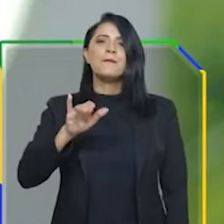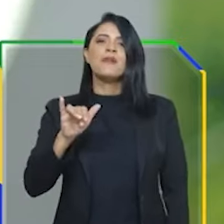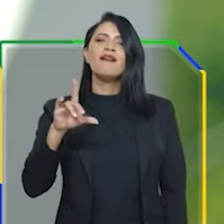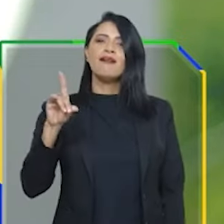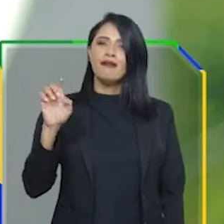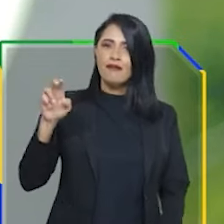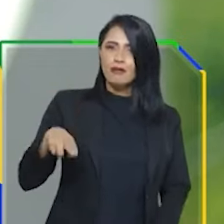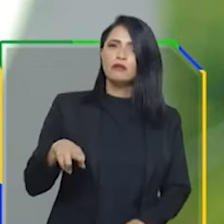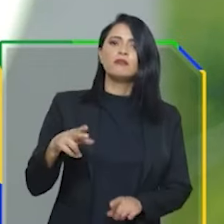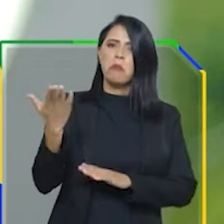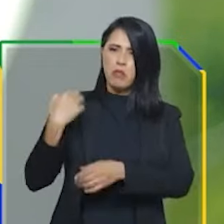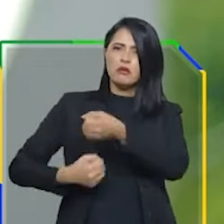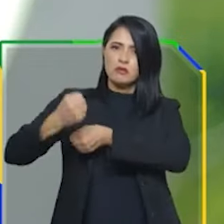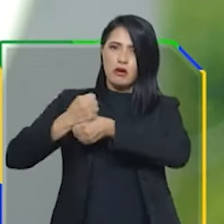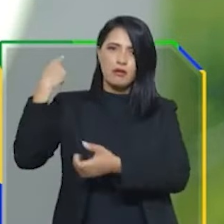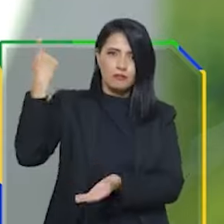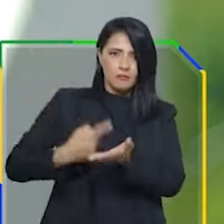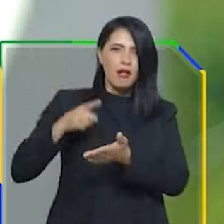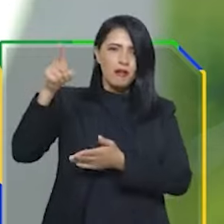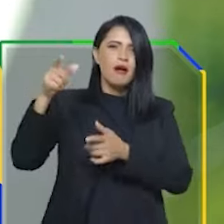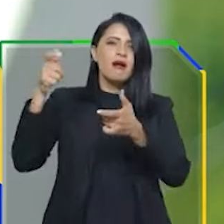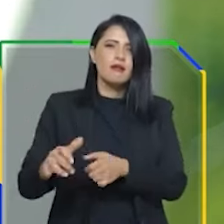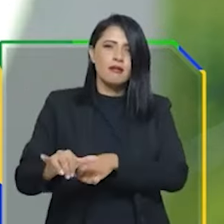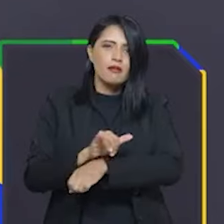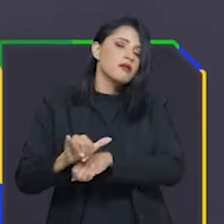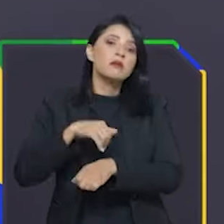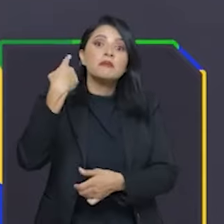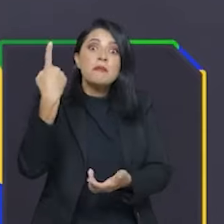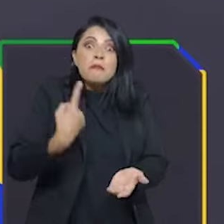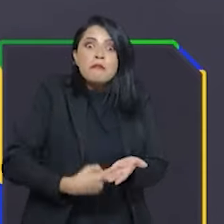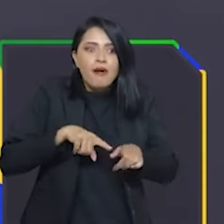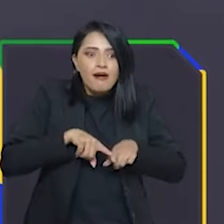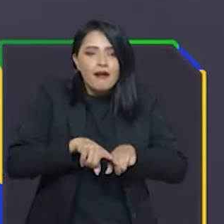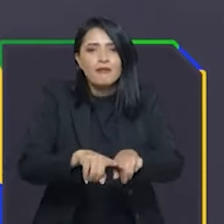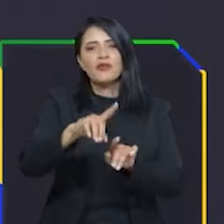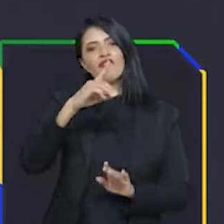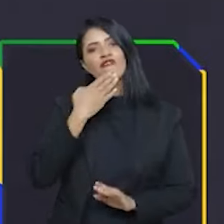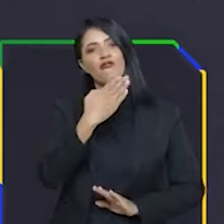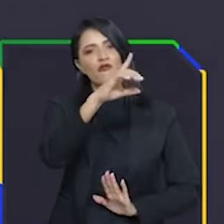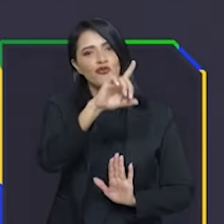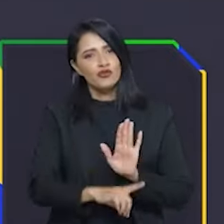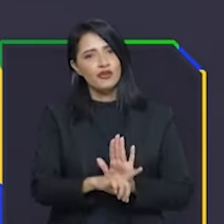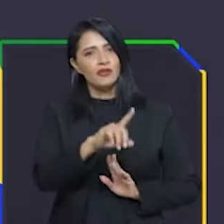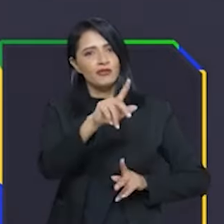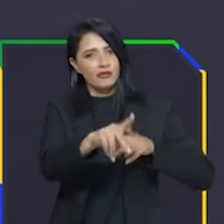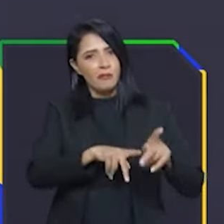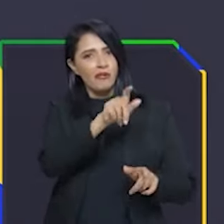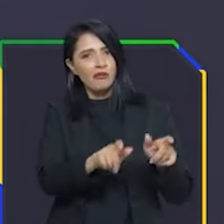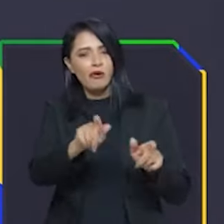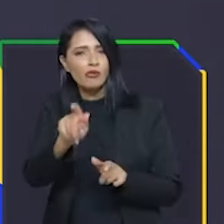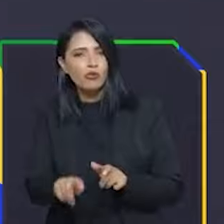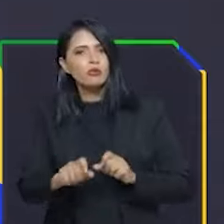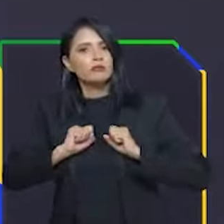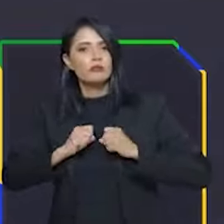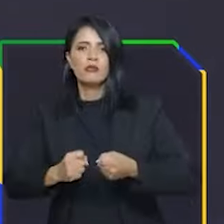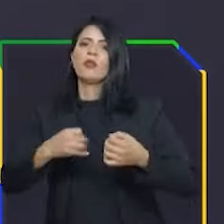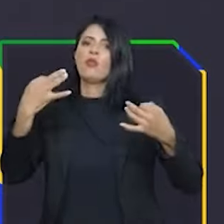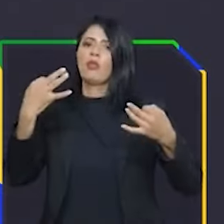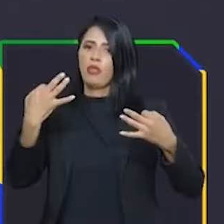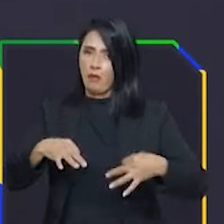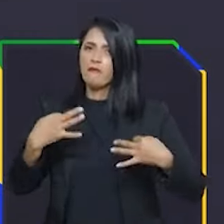jo firmaram no ano passado em Nova York uma parceria inédita pelos direitos trabalhadores e trabalhadoras em